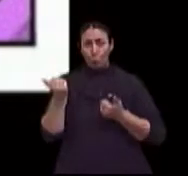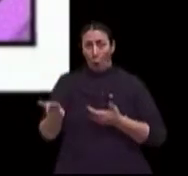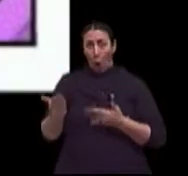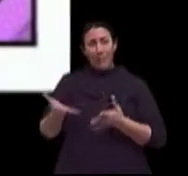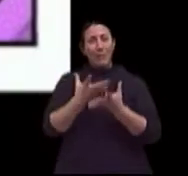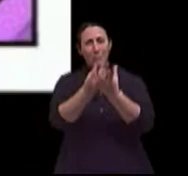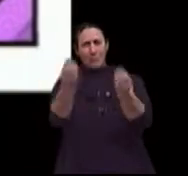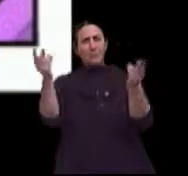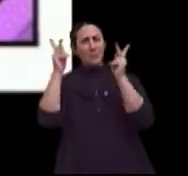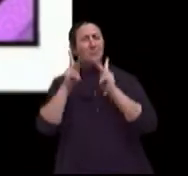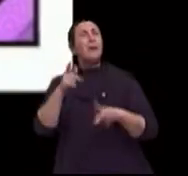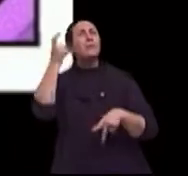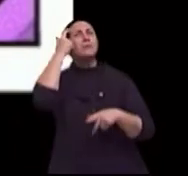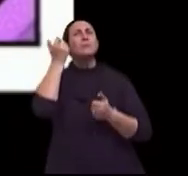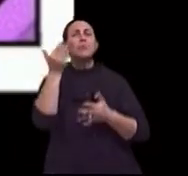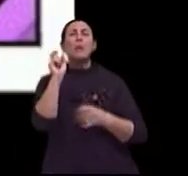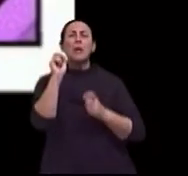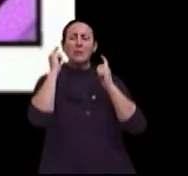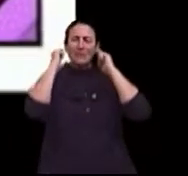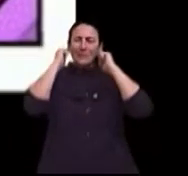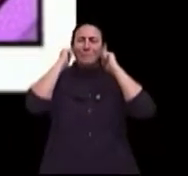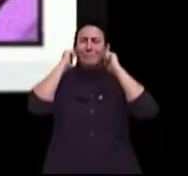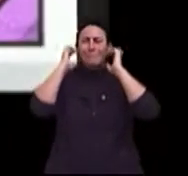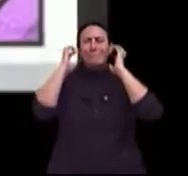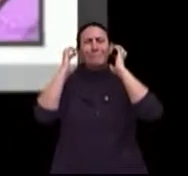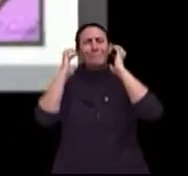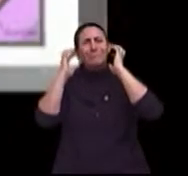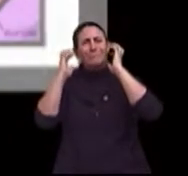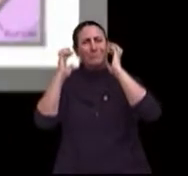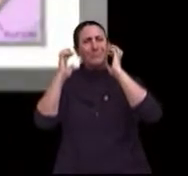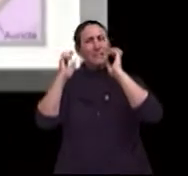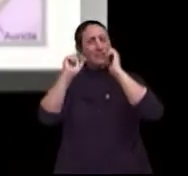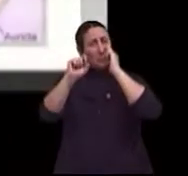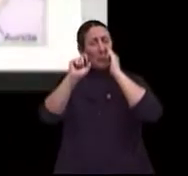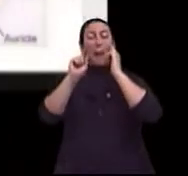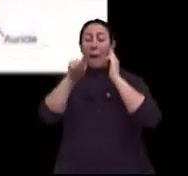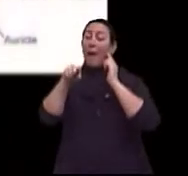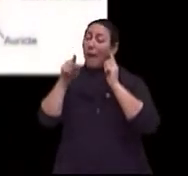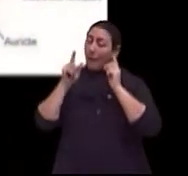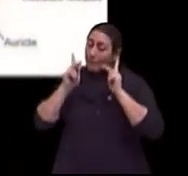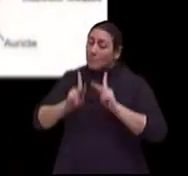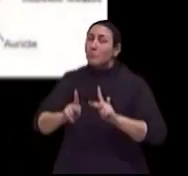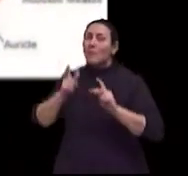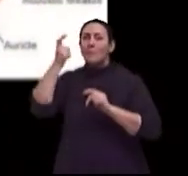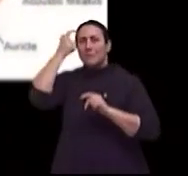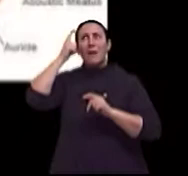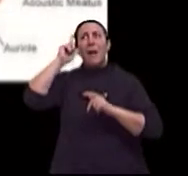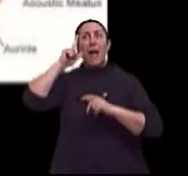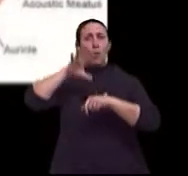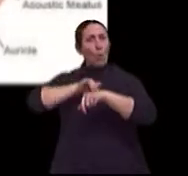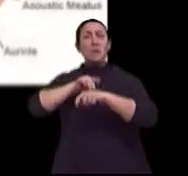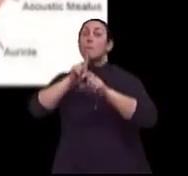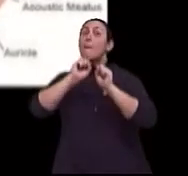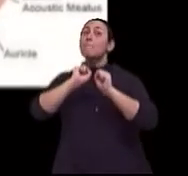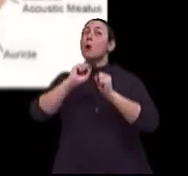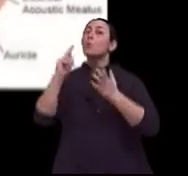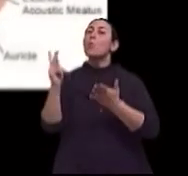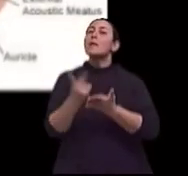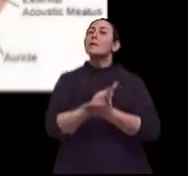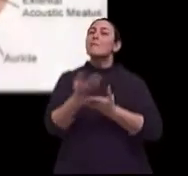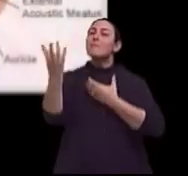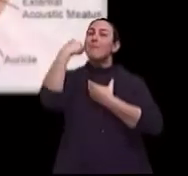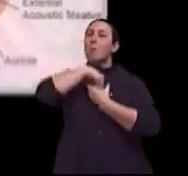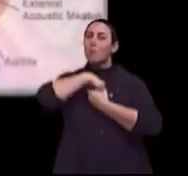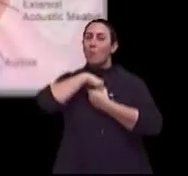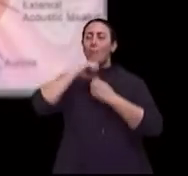O zumbido tem várias causas, ele não é uma doença, mas ele é um sintoma que várias coisas vão fazer com que